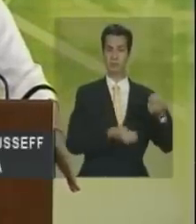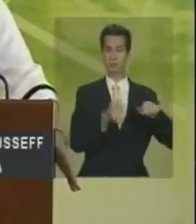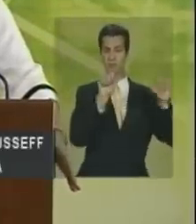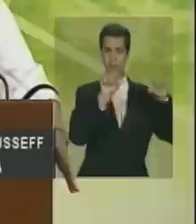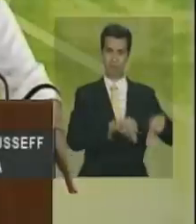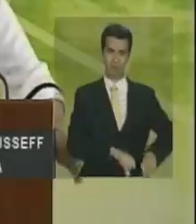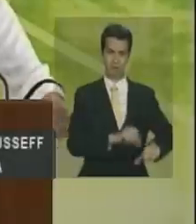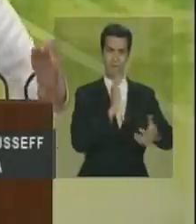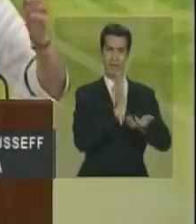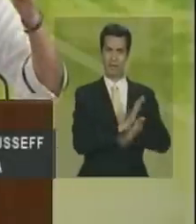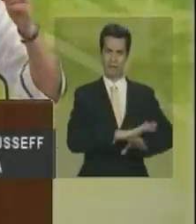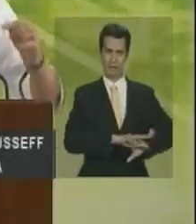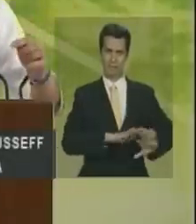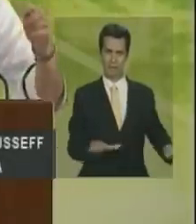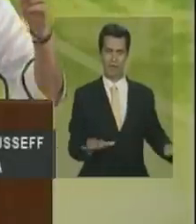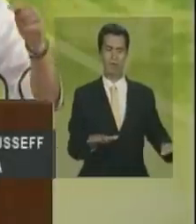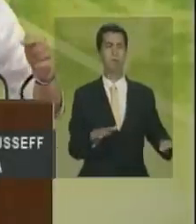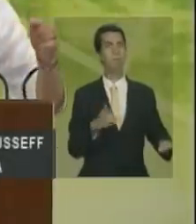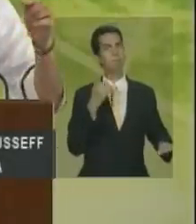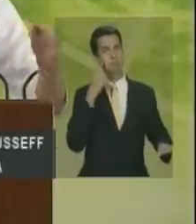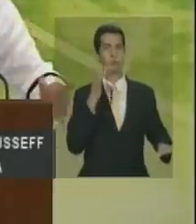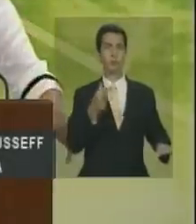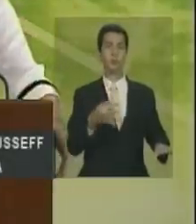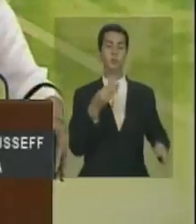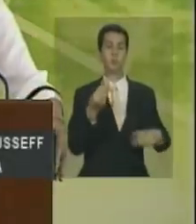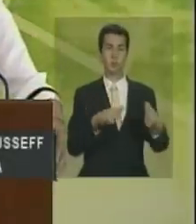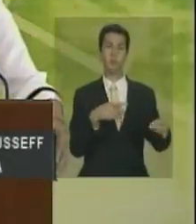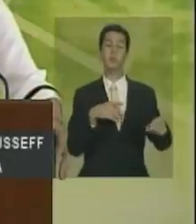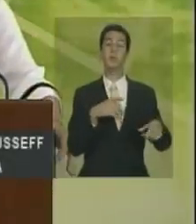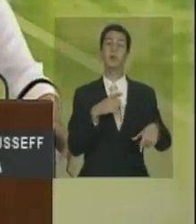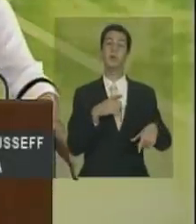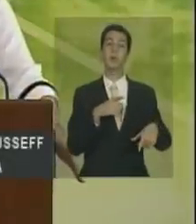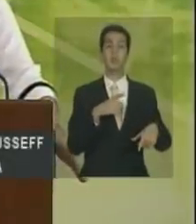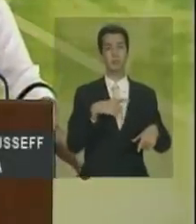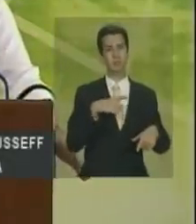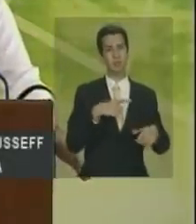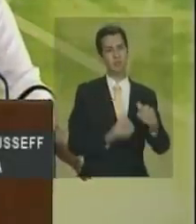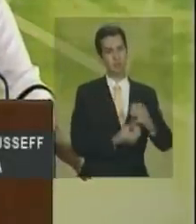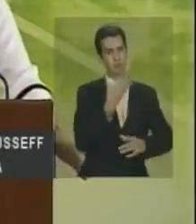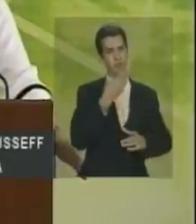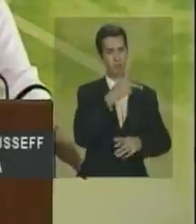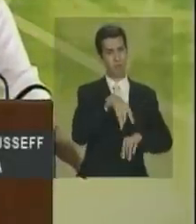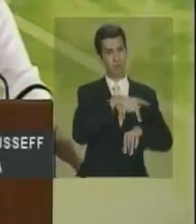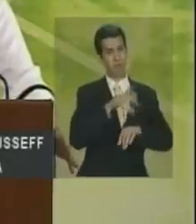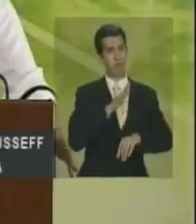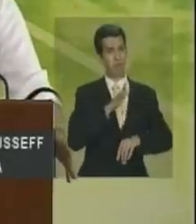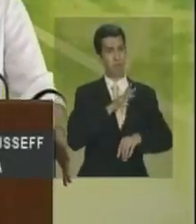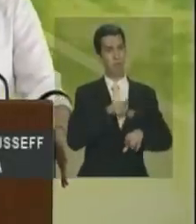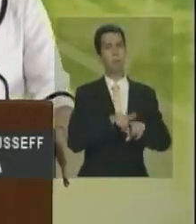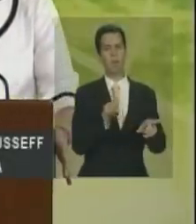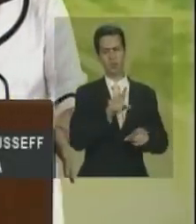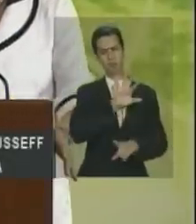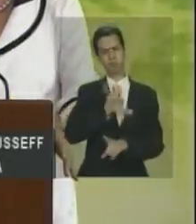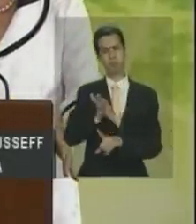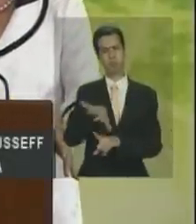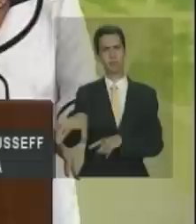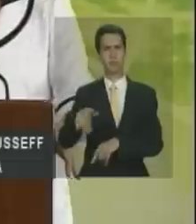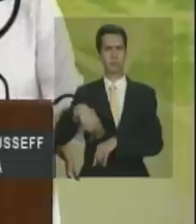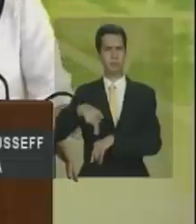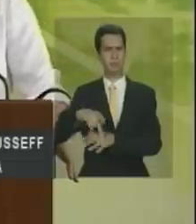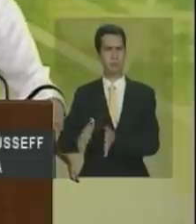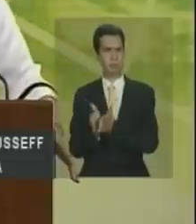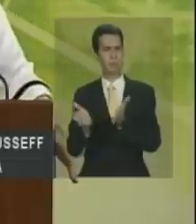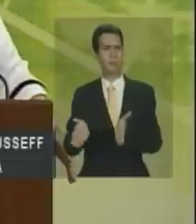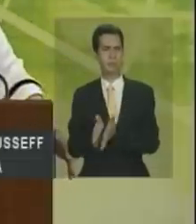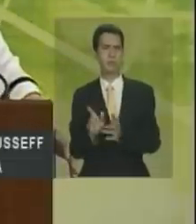países desenvolvidos e que, sem dúvida, afetam os países emergentes, não está naquela velha receita